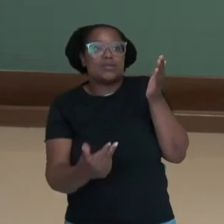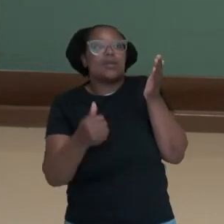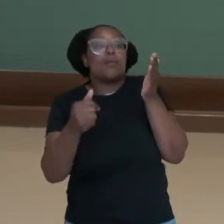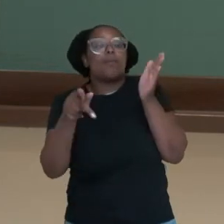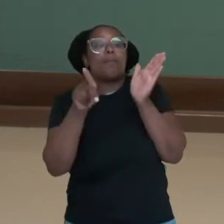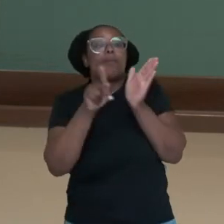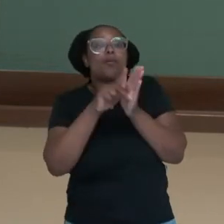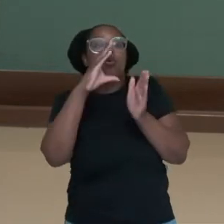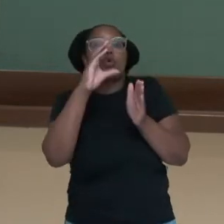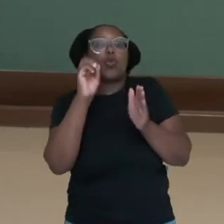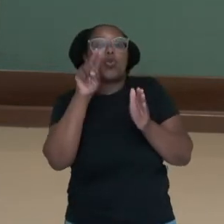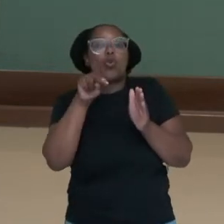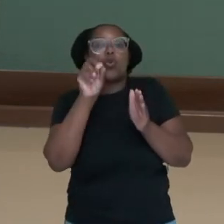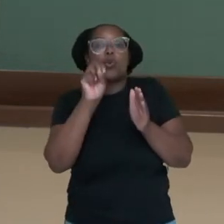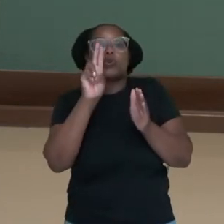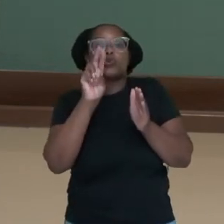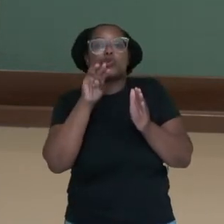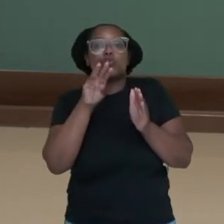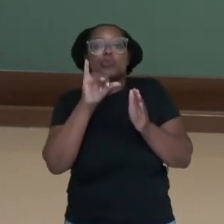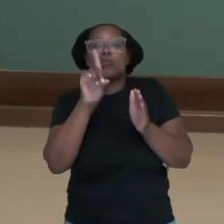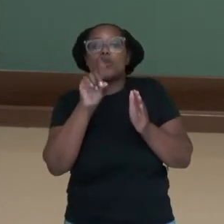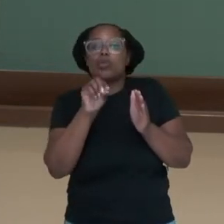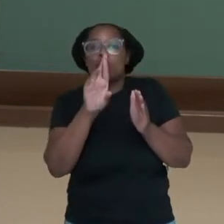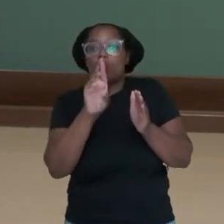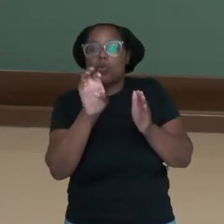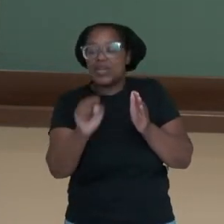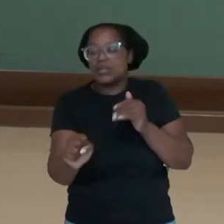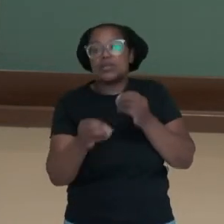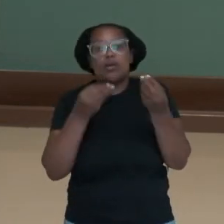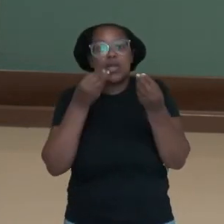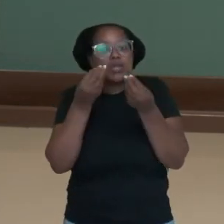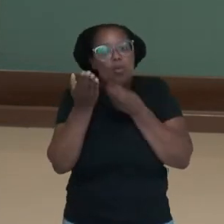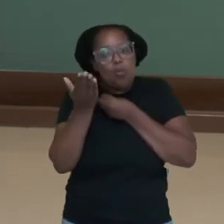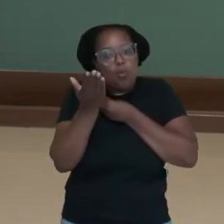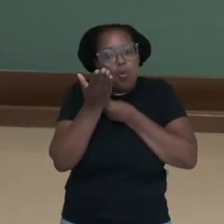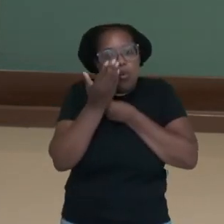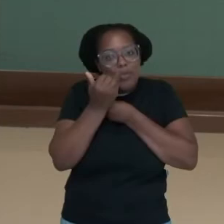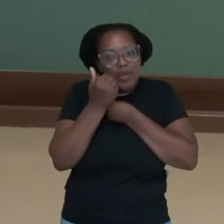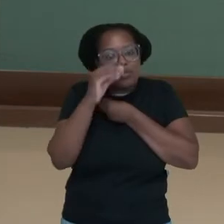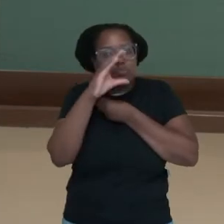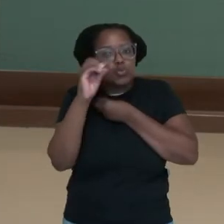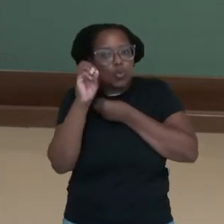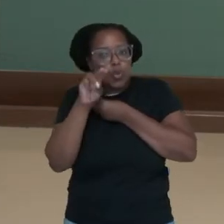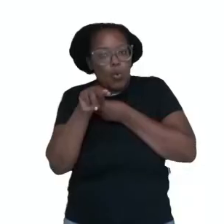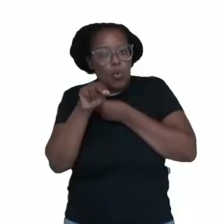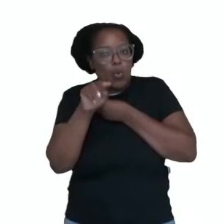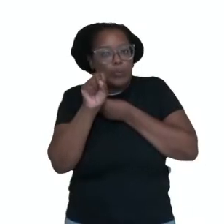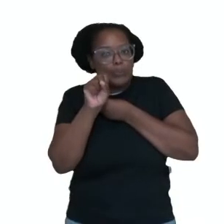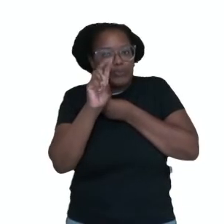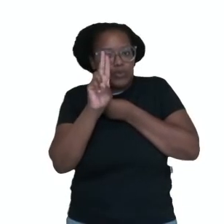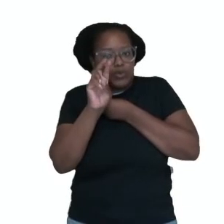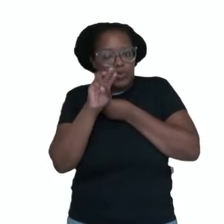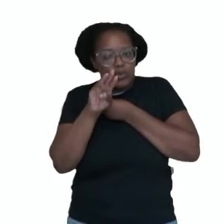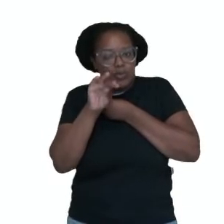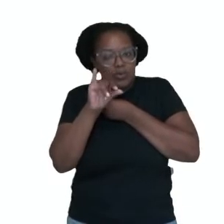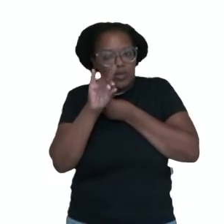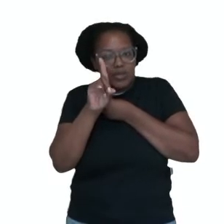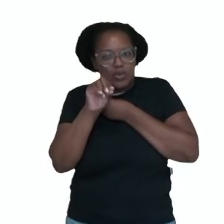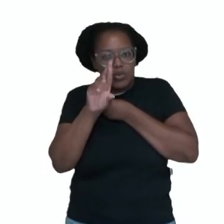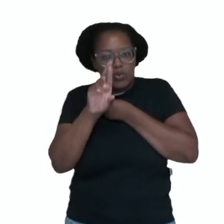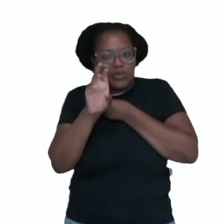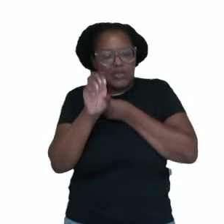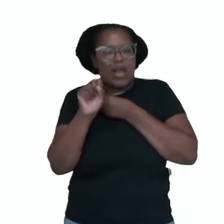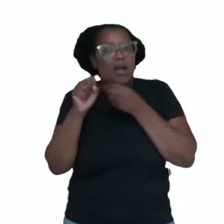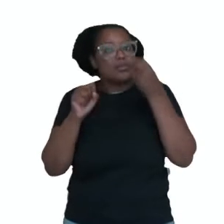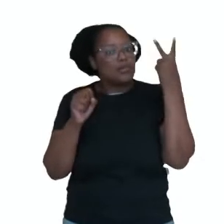essa era a primeira parte da pergunta. Como os seres podem ser classificados? Em 3 tipos. A segunda parte da pergunta